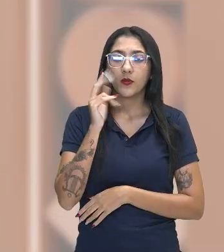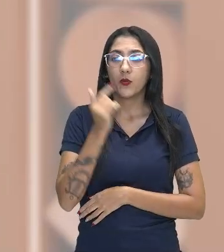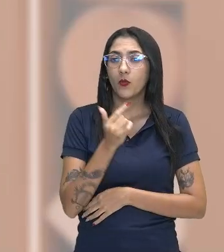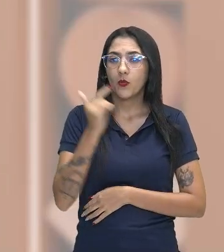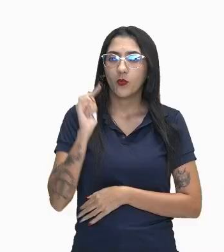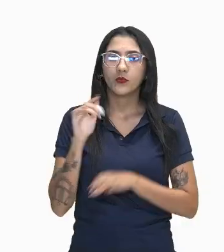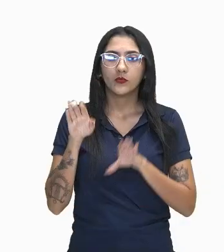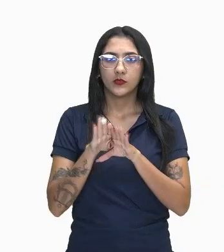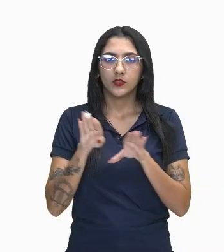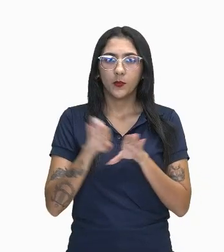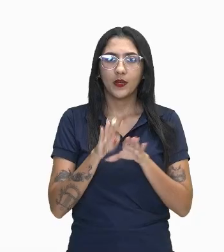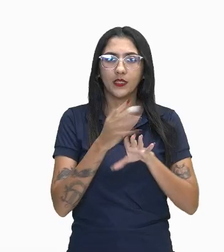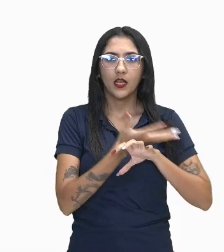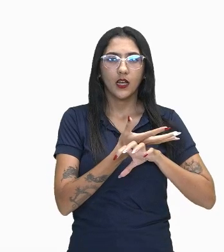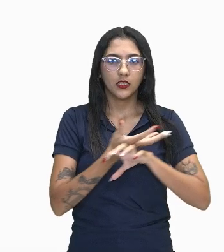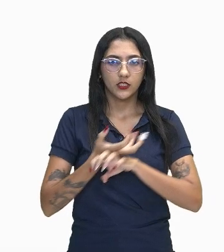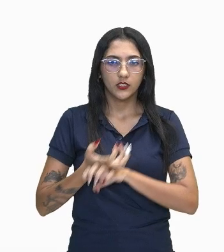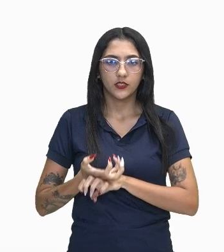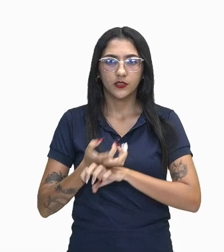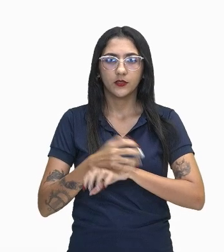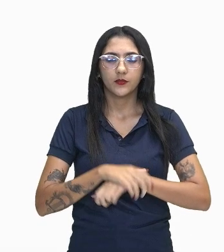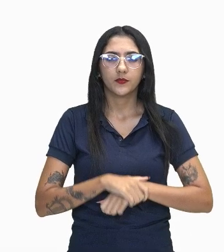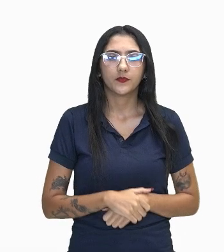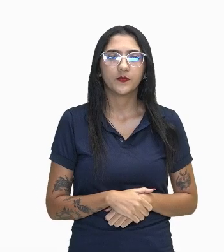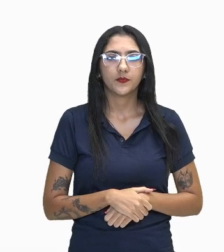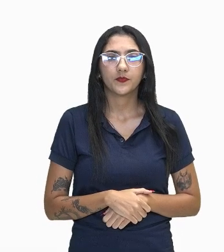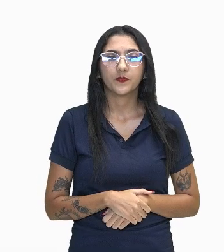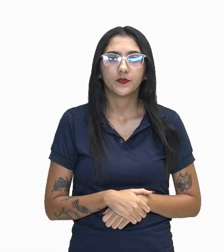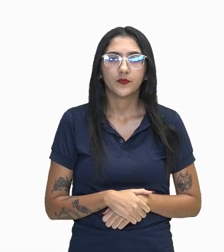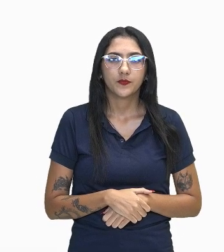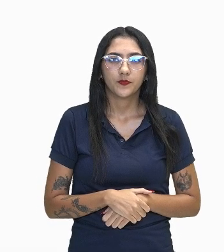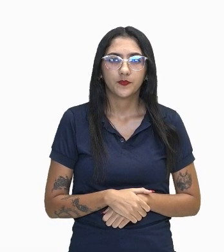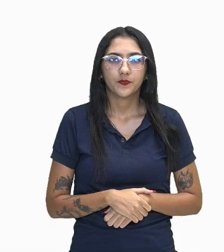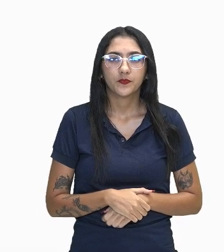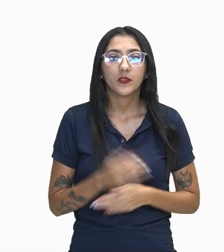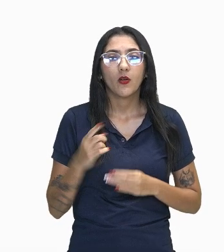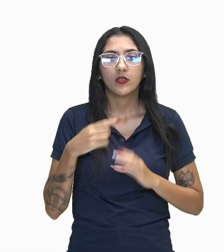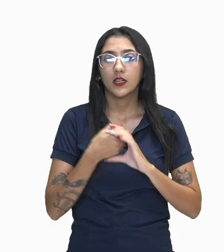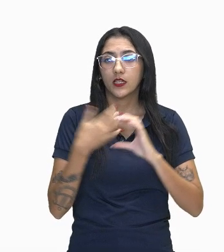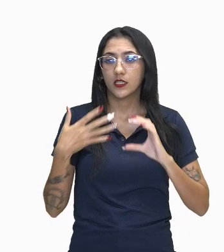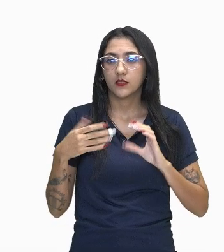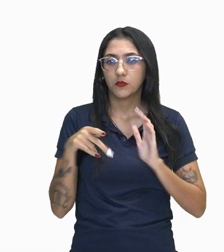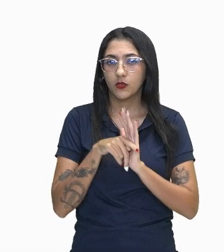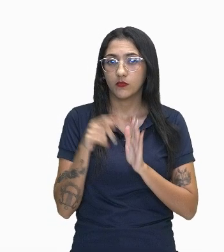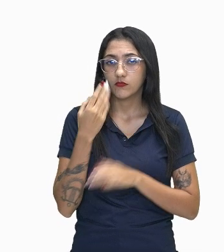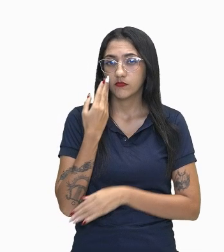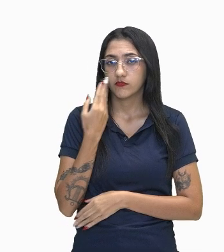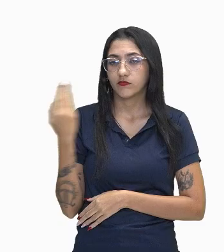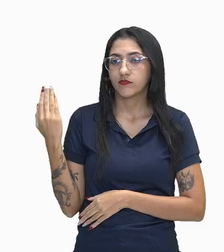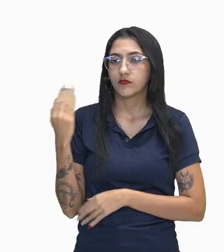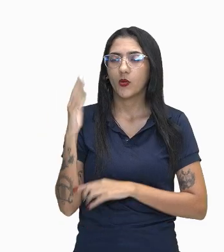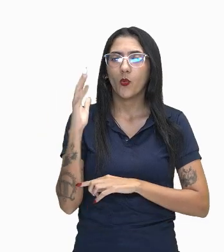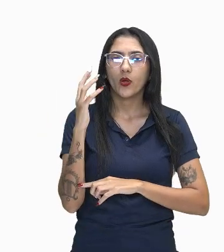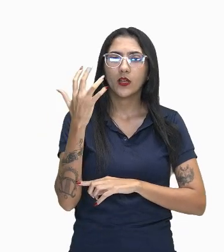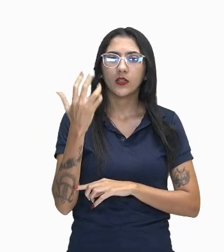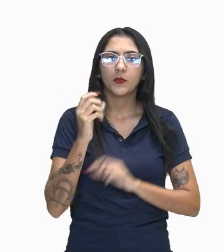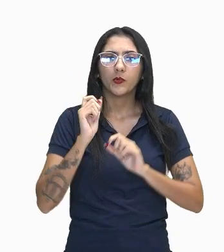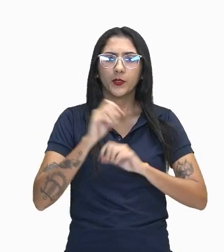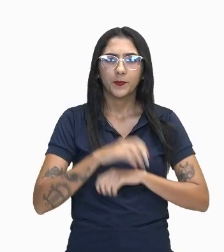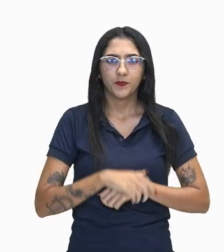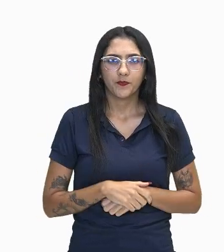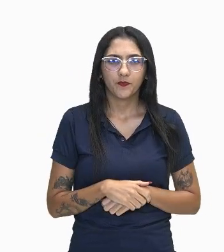da caatinga, gente. O clima da caatinga vai ser aí caracterizado por ter um